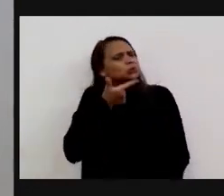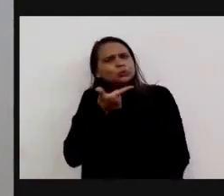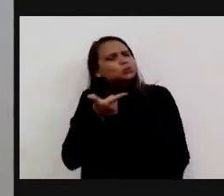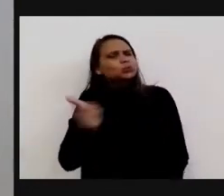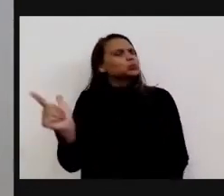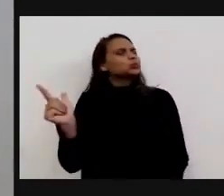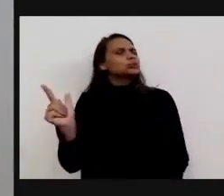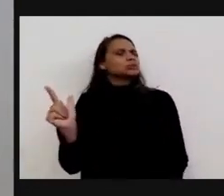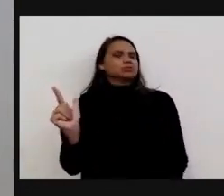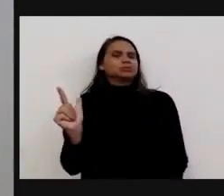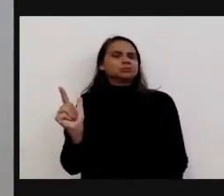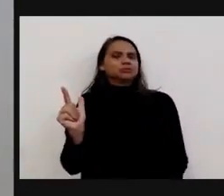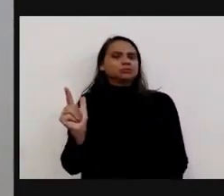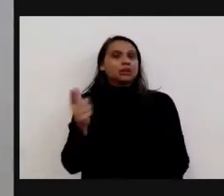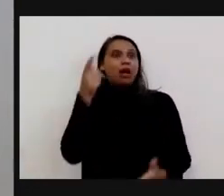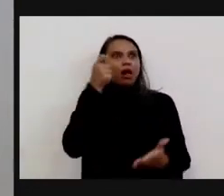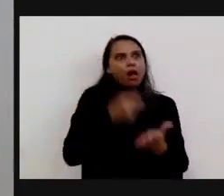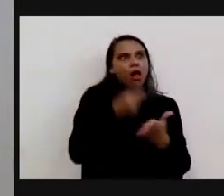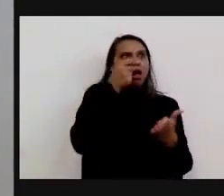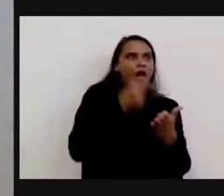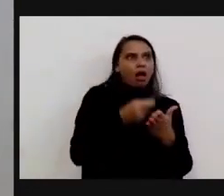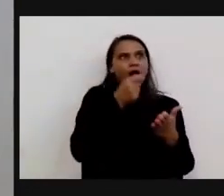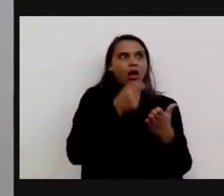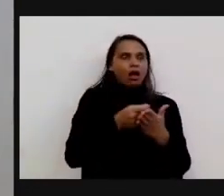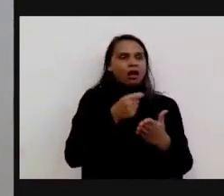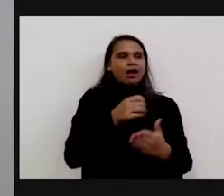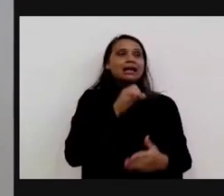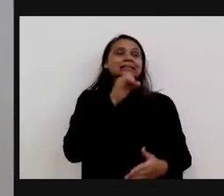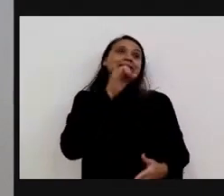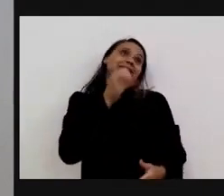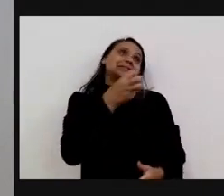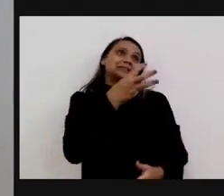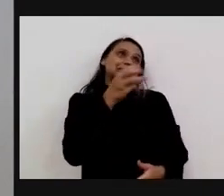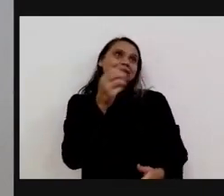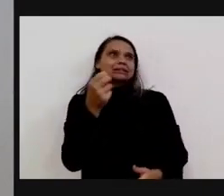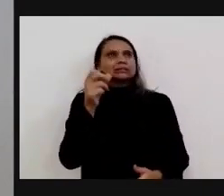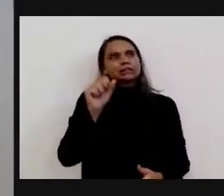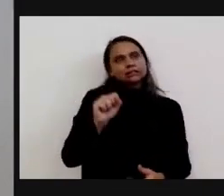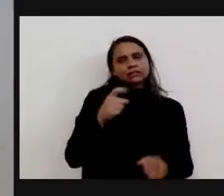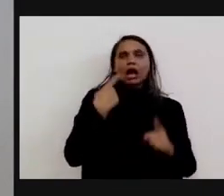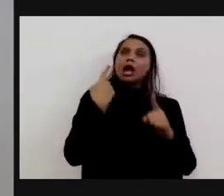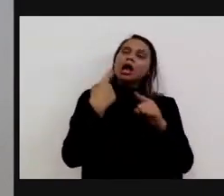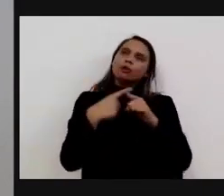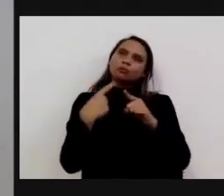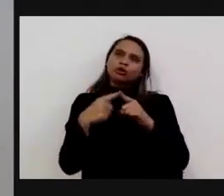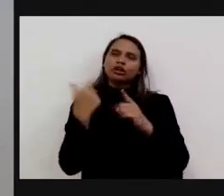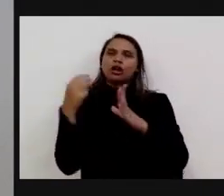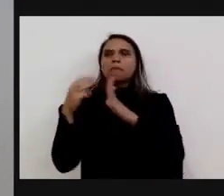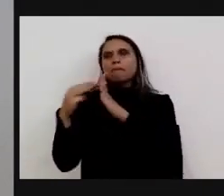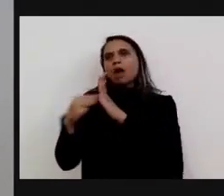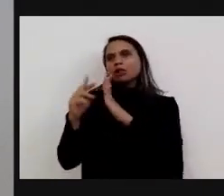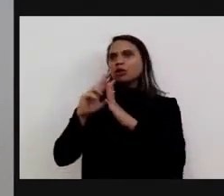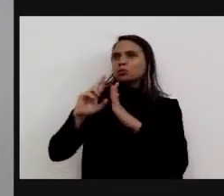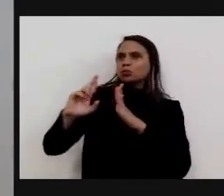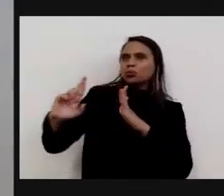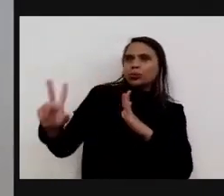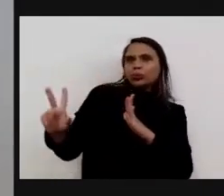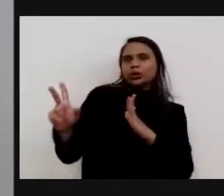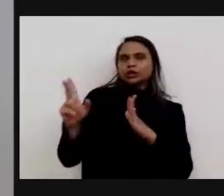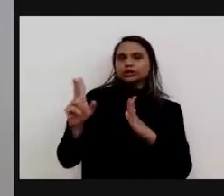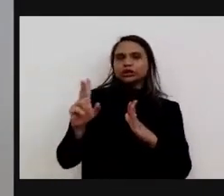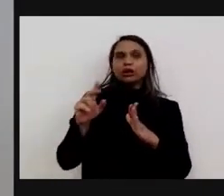coisas não testar sabe insiste não mas se for 360 não mas é porque não é por metro não mas é porque